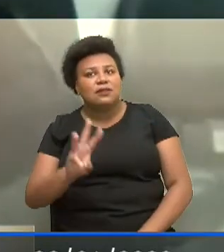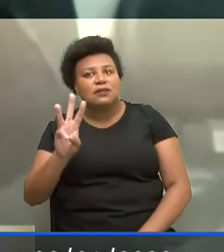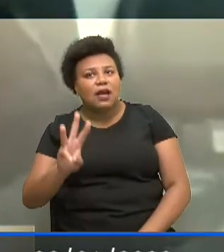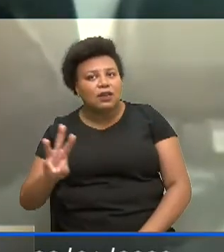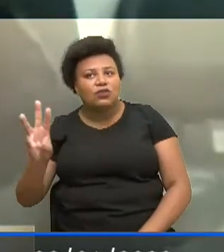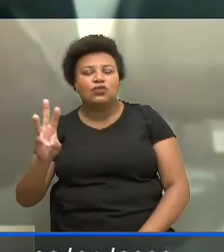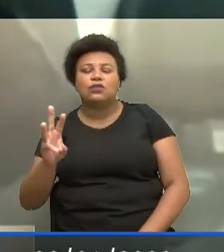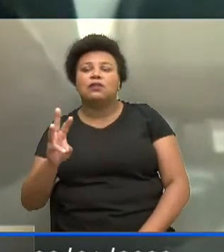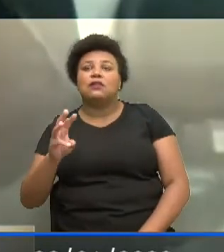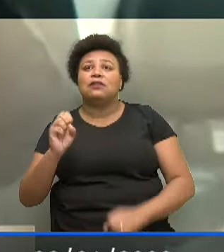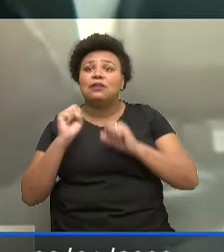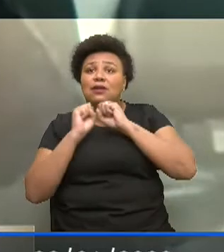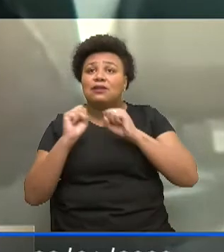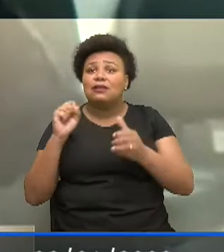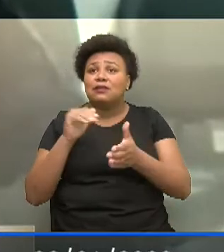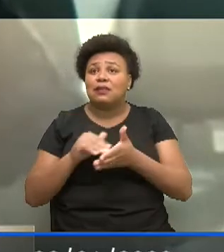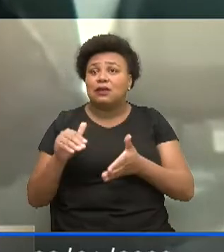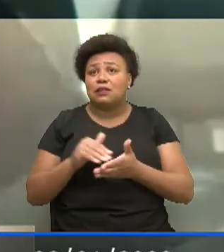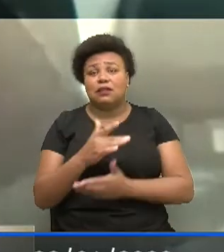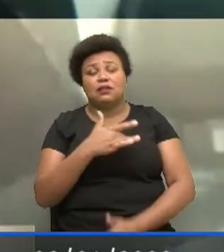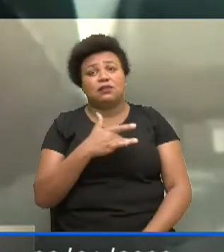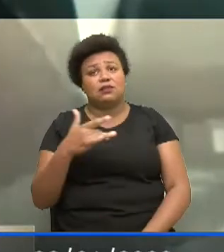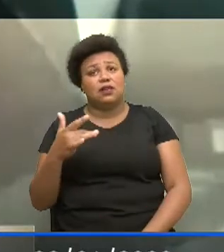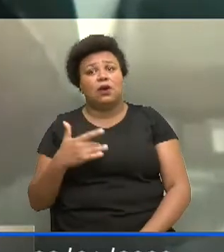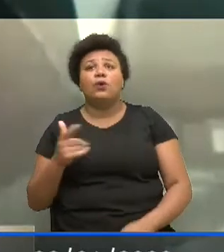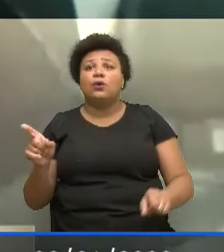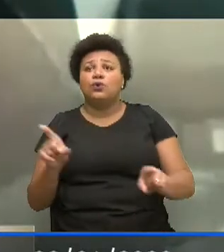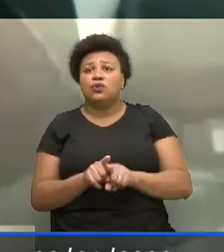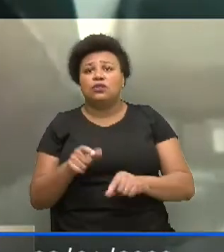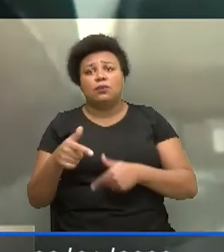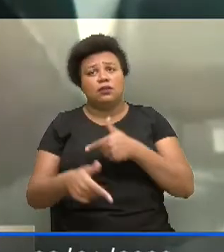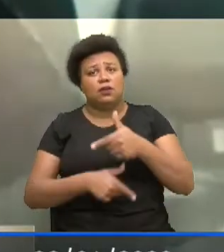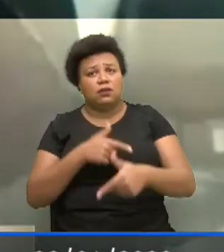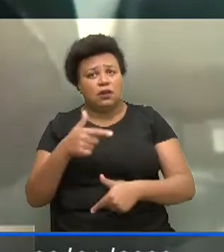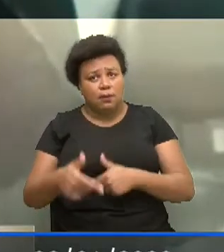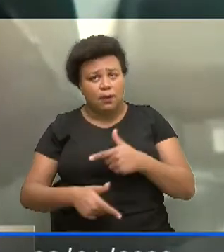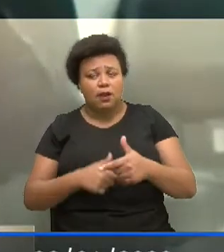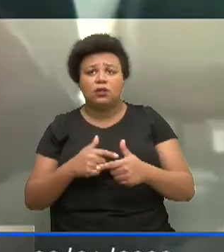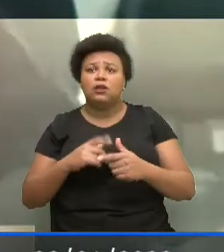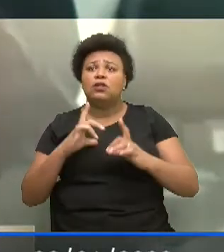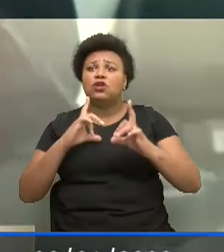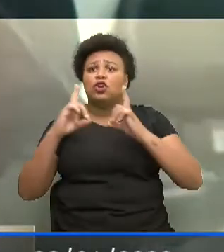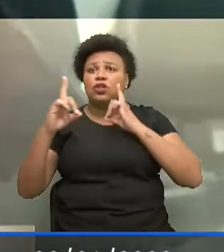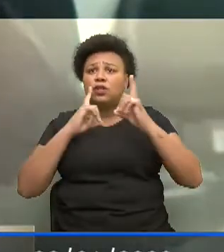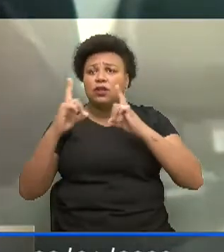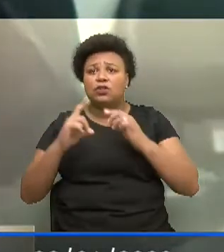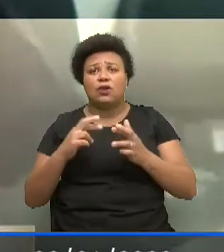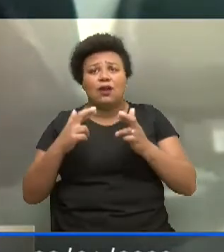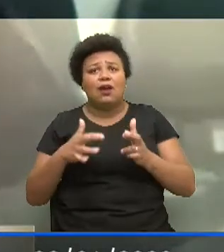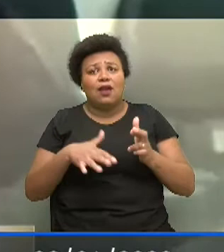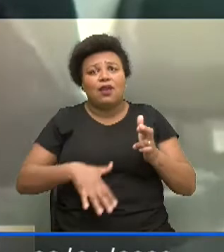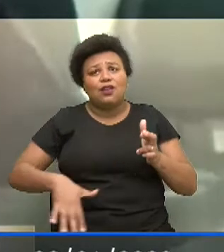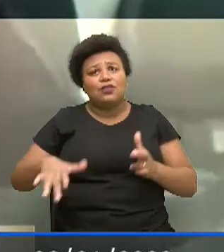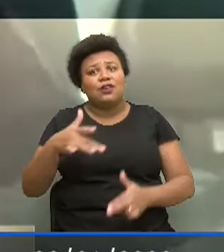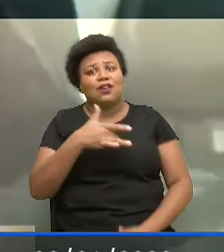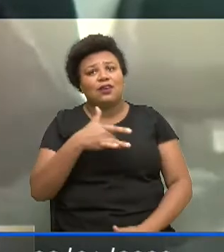da Saúde, né, e que também está sendo trabalhada através das coordenadorias regionais de saúde e os municípios do estado do Rio Grande